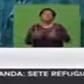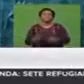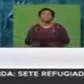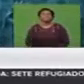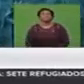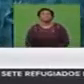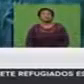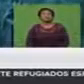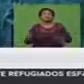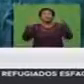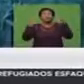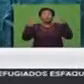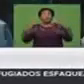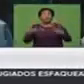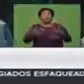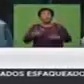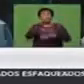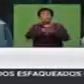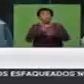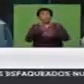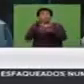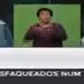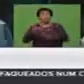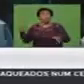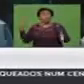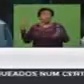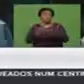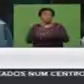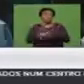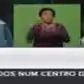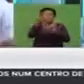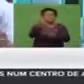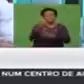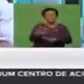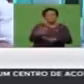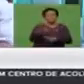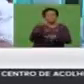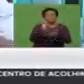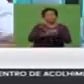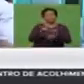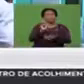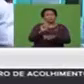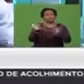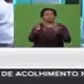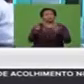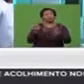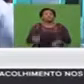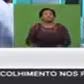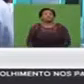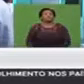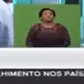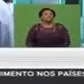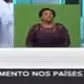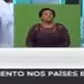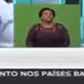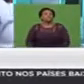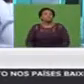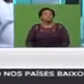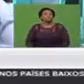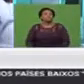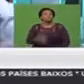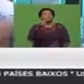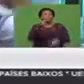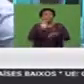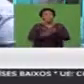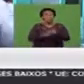Moraes, médico com bastante experiência, elogia esta nova técnica. A técnica que ele usa, que ele é